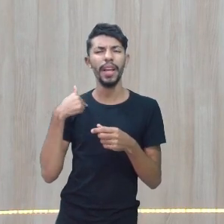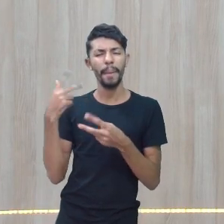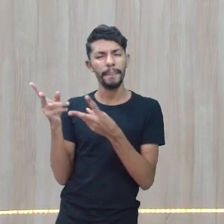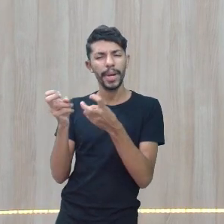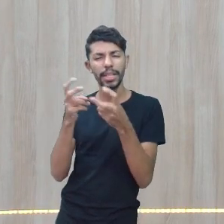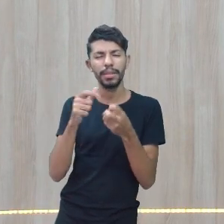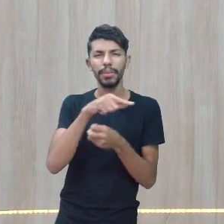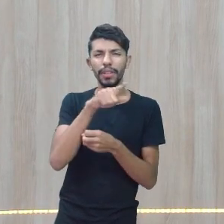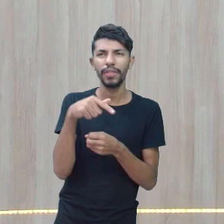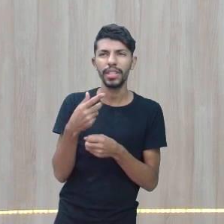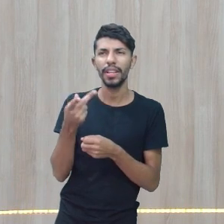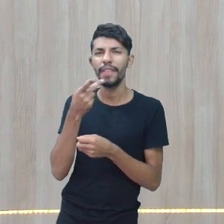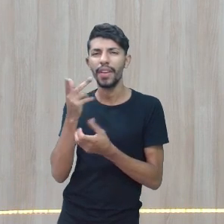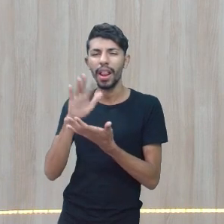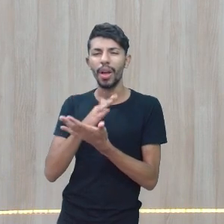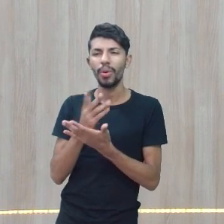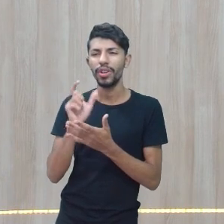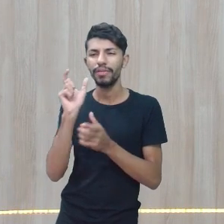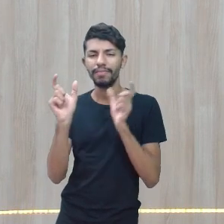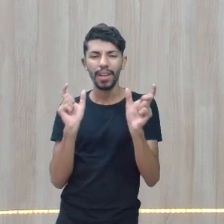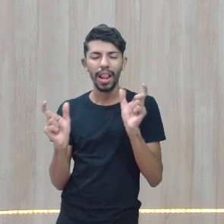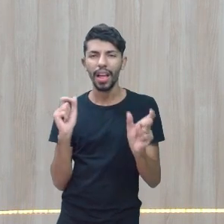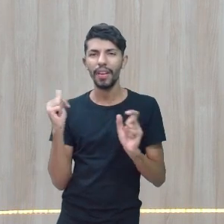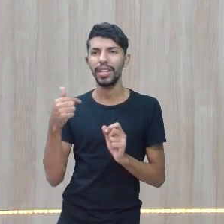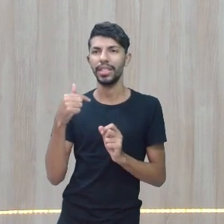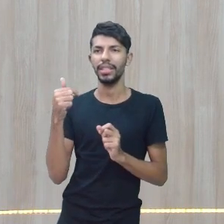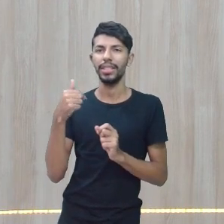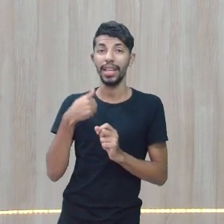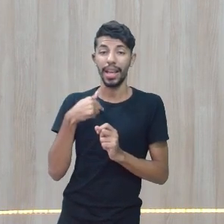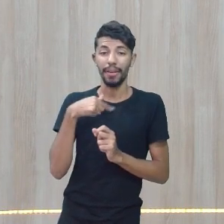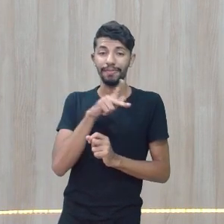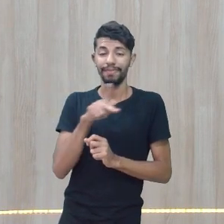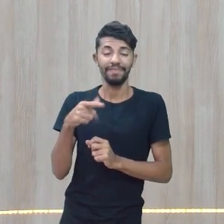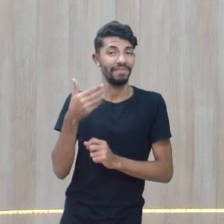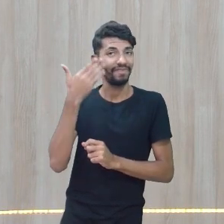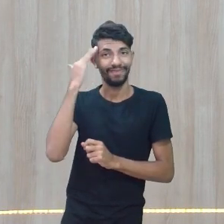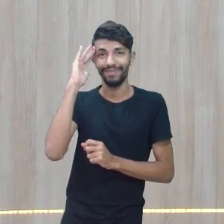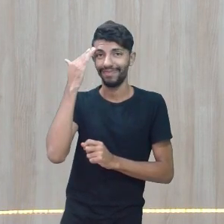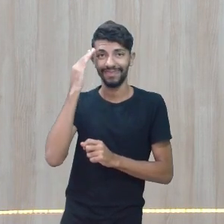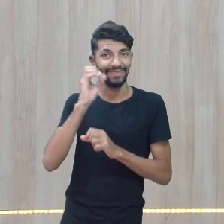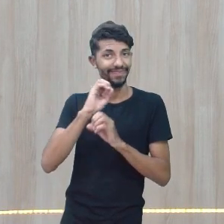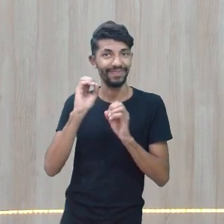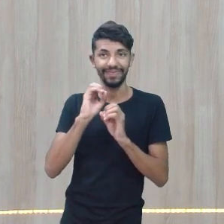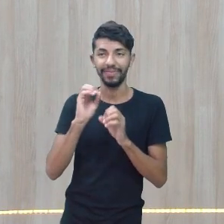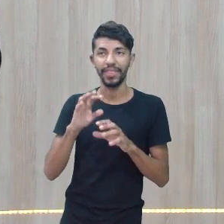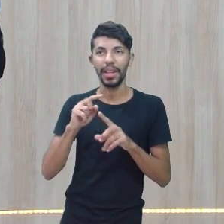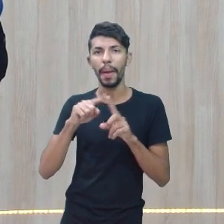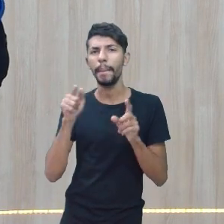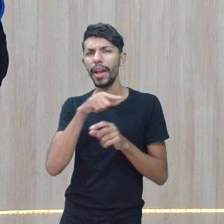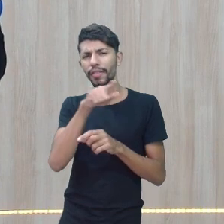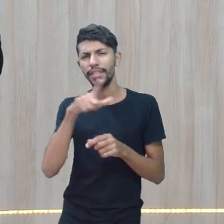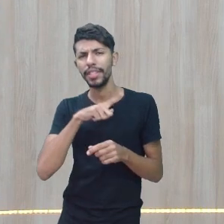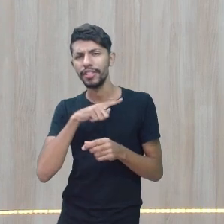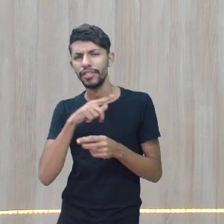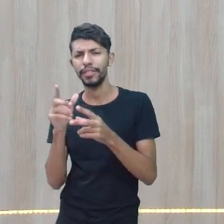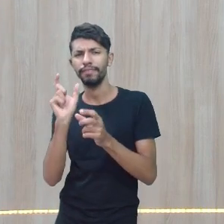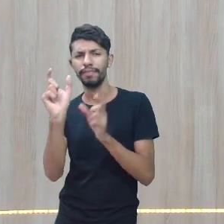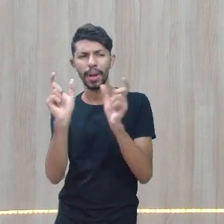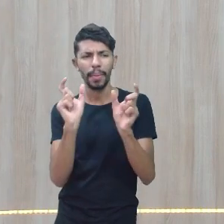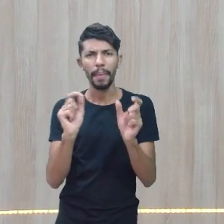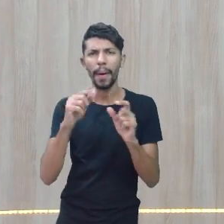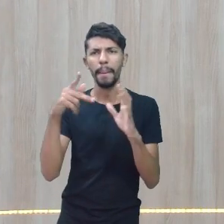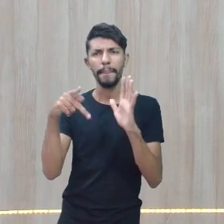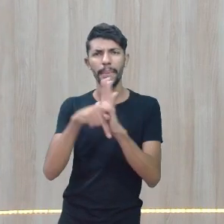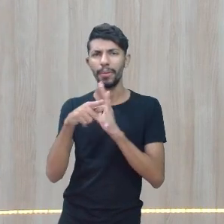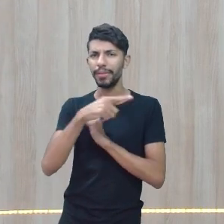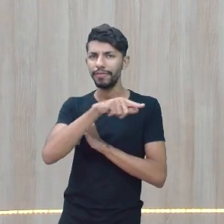professora, às vezes, não entendem. Mas vocês têm os termos objetivos de vocês. E aí eu fico observando.